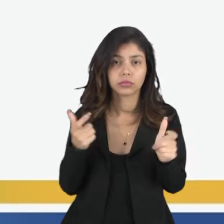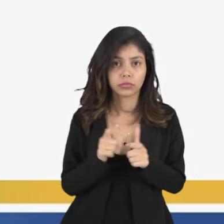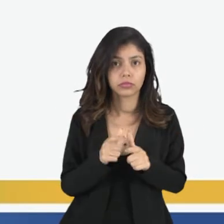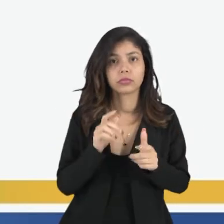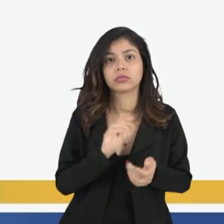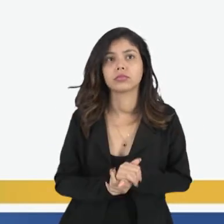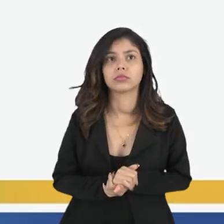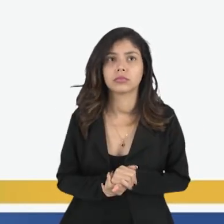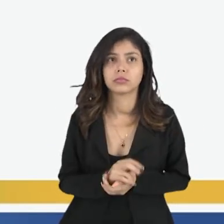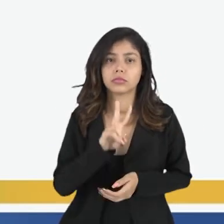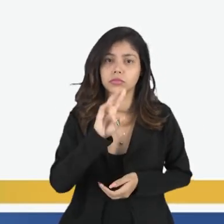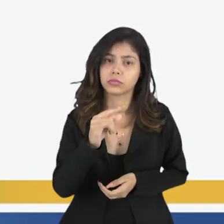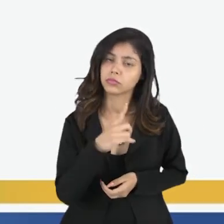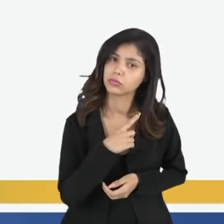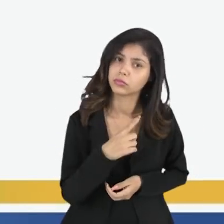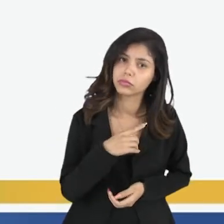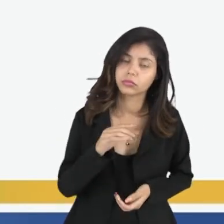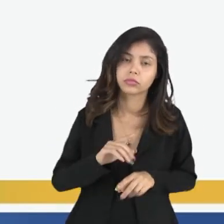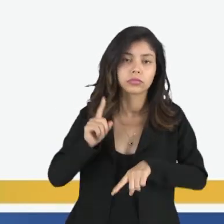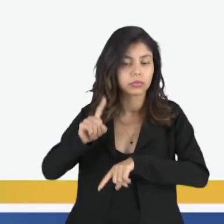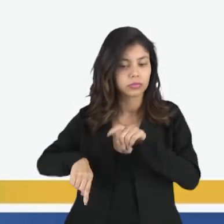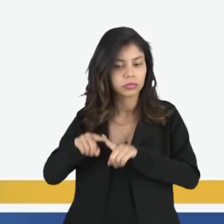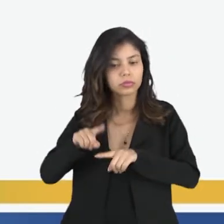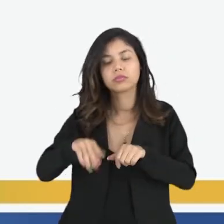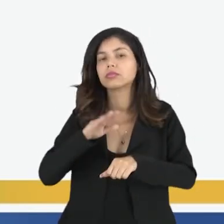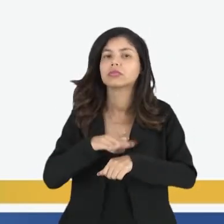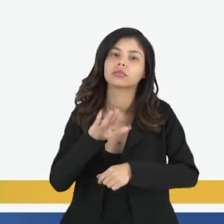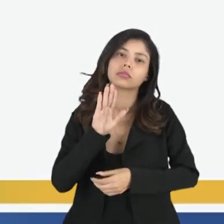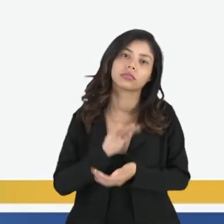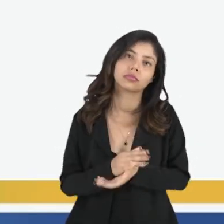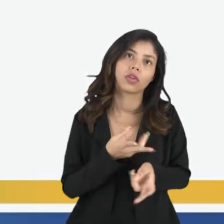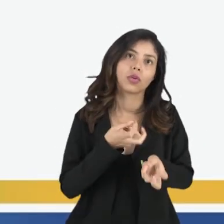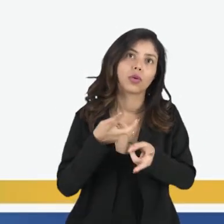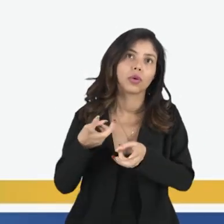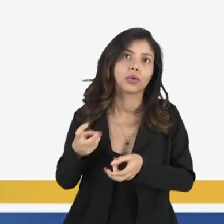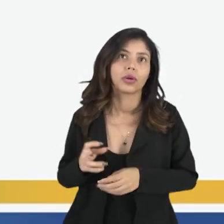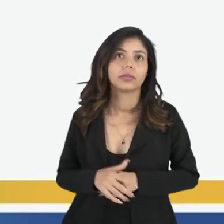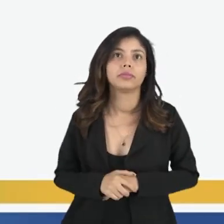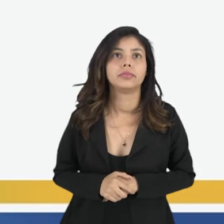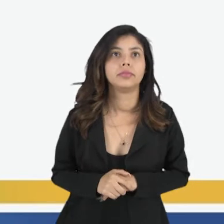de produto e vai ter mais materiais para consumo.